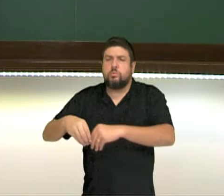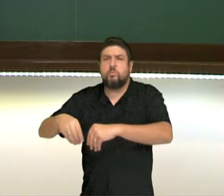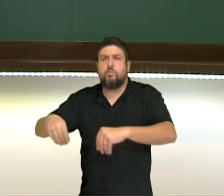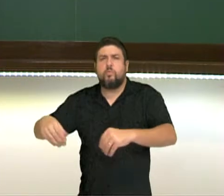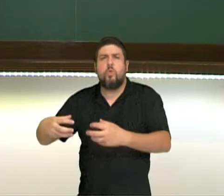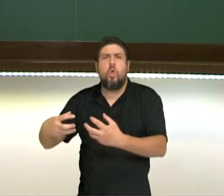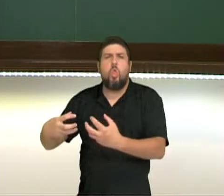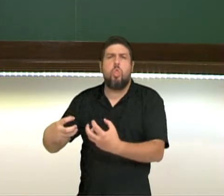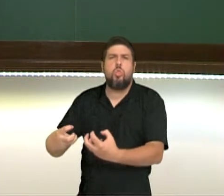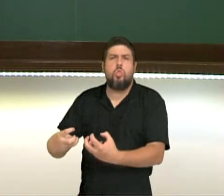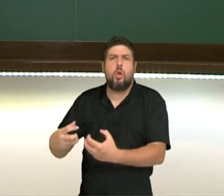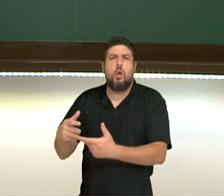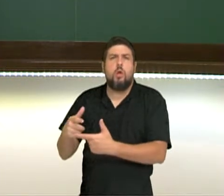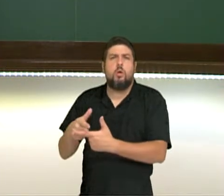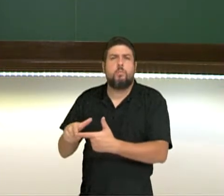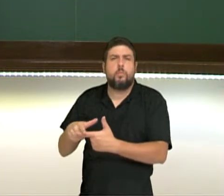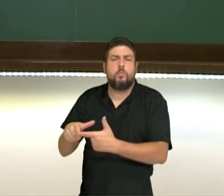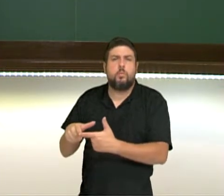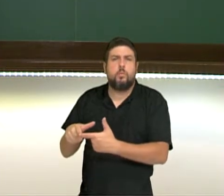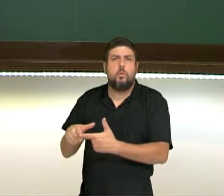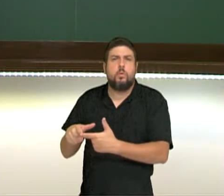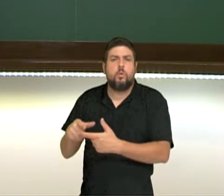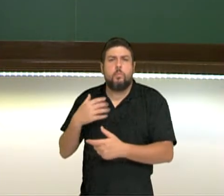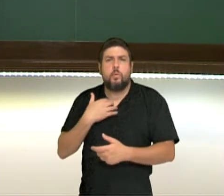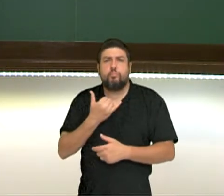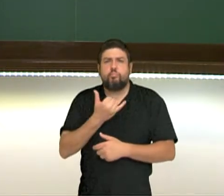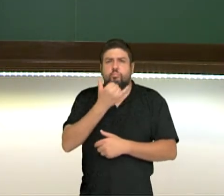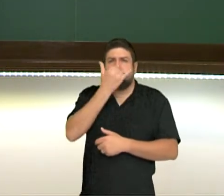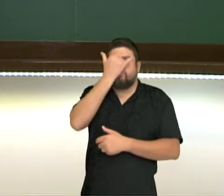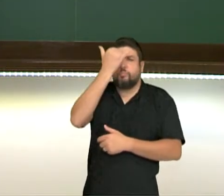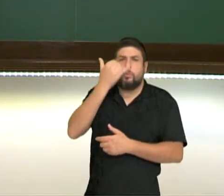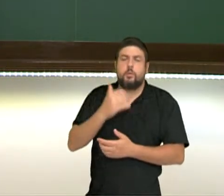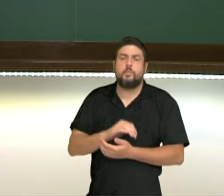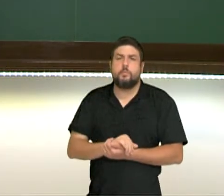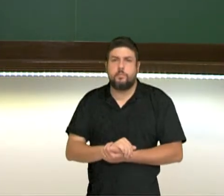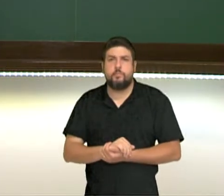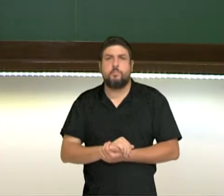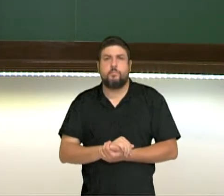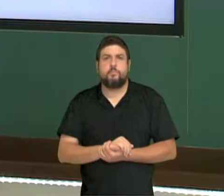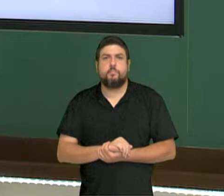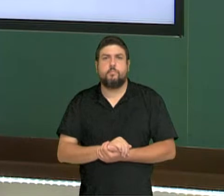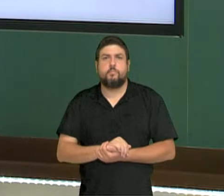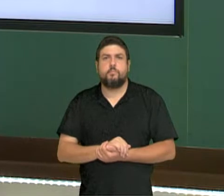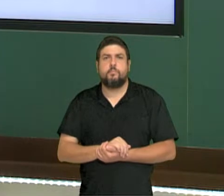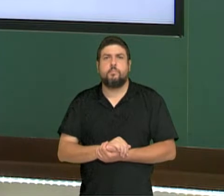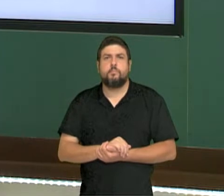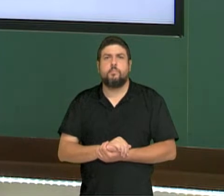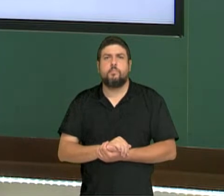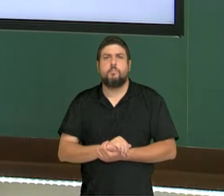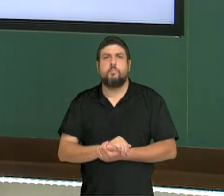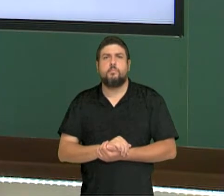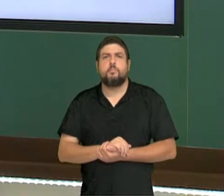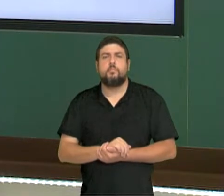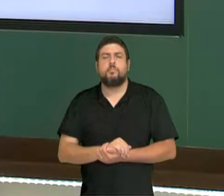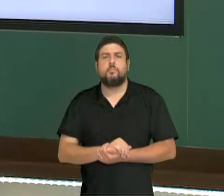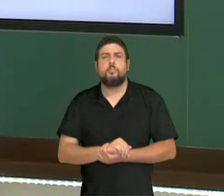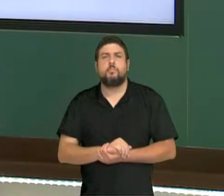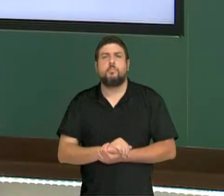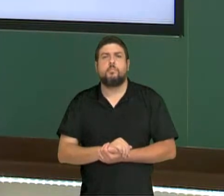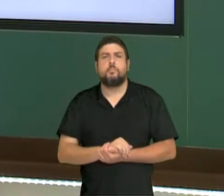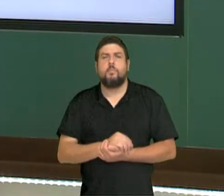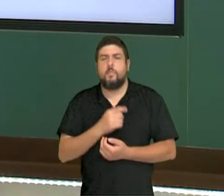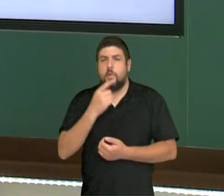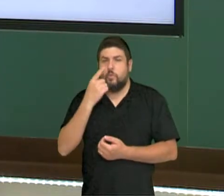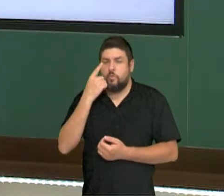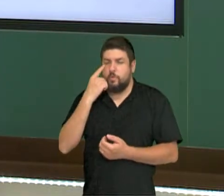humanos vão sofrer as consequências os seus próprios Ok Então olha aqui e essa